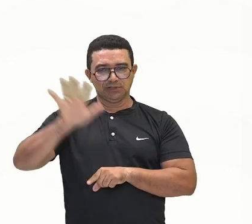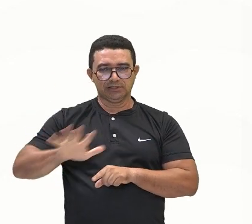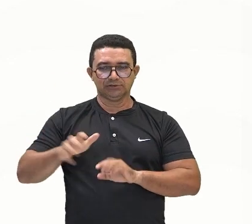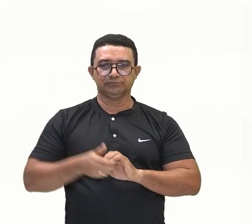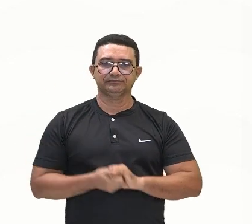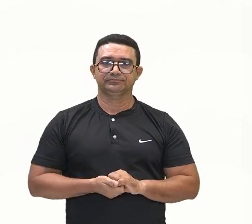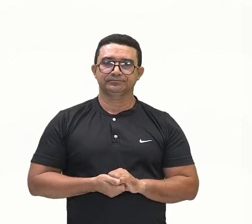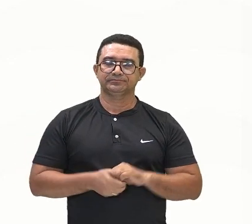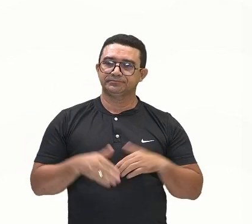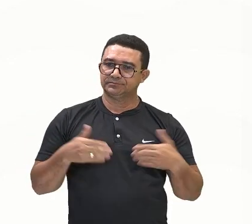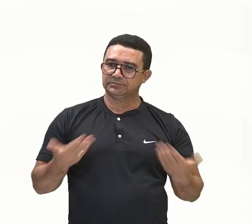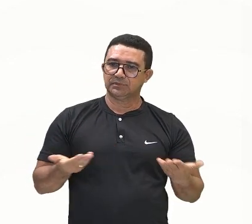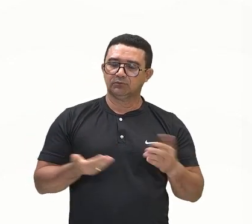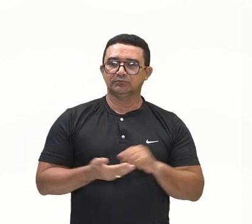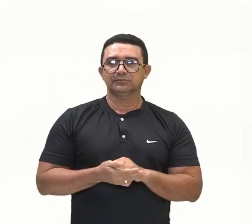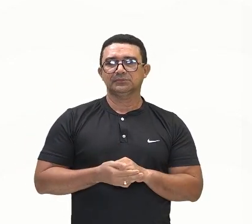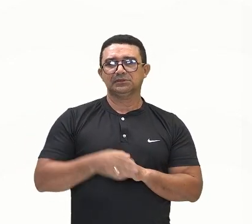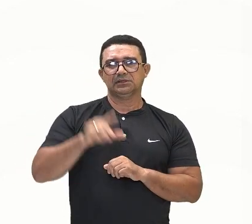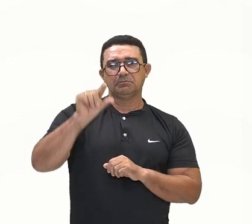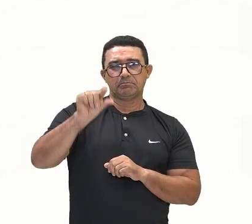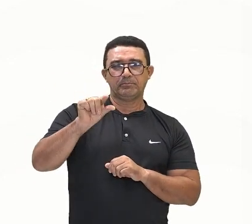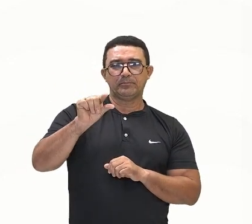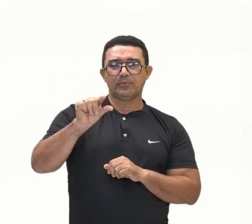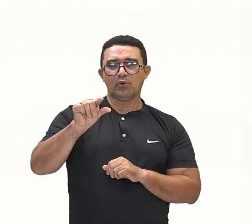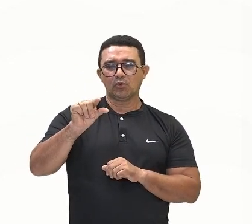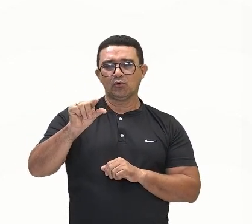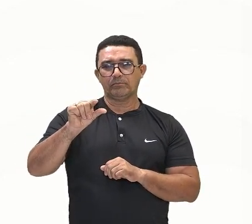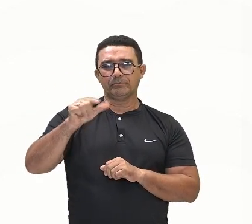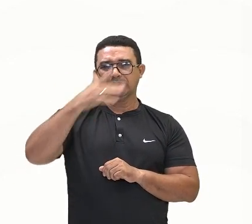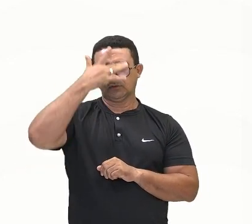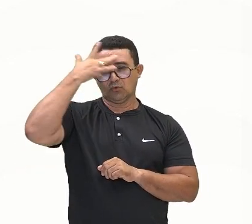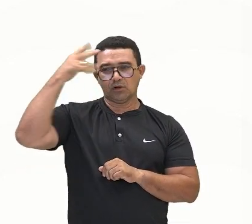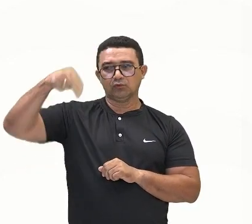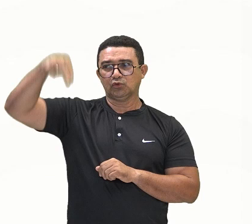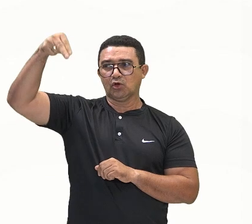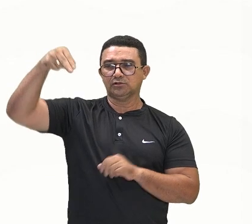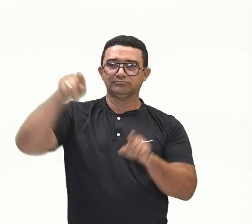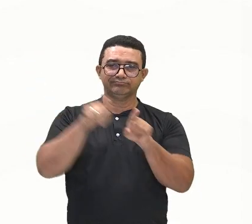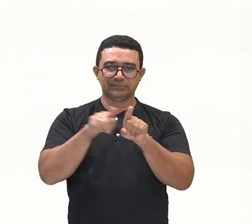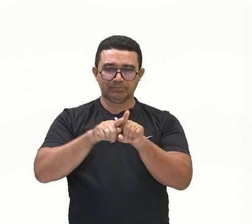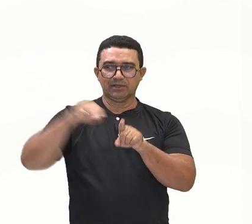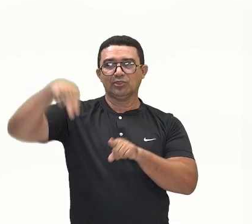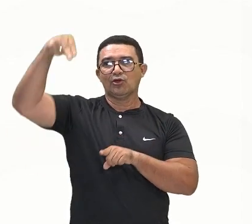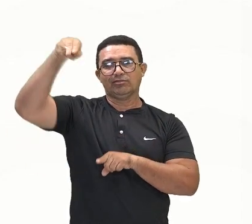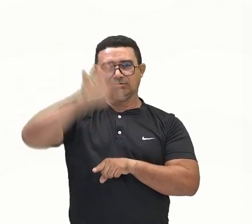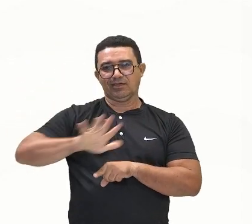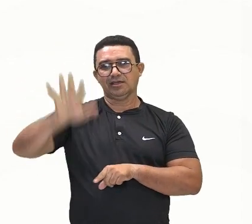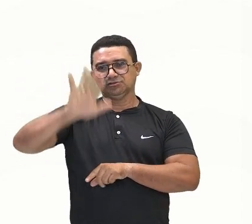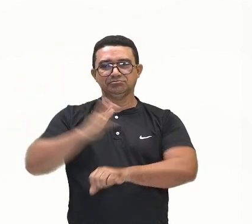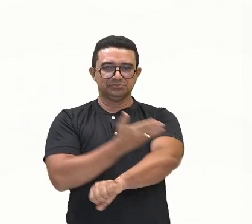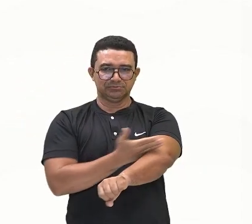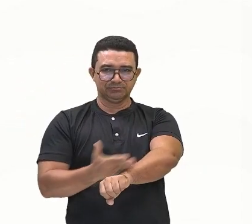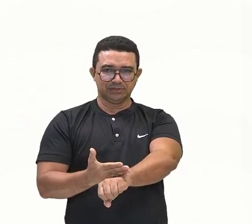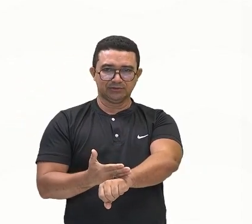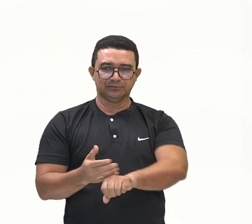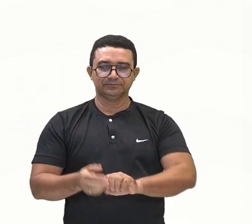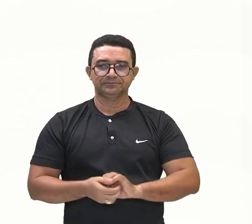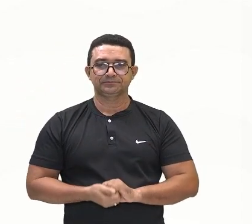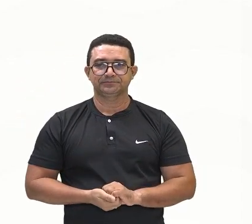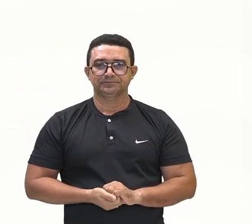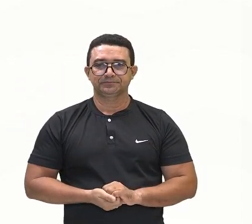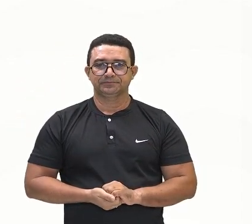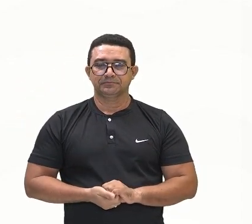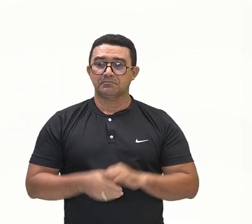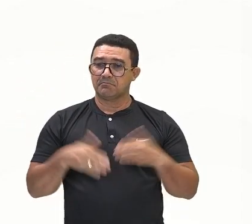por consequência, lógico, uma menor concentração deles no norte, no nordeste e no centro-oeste. No entanto,